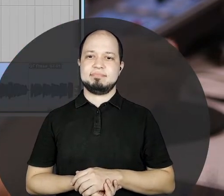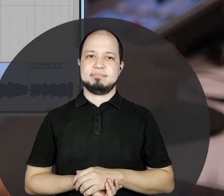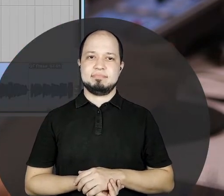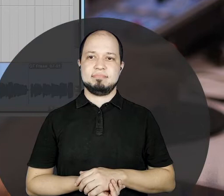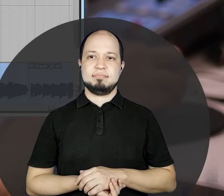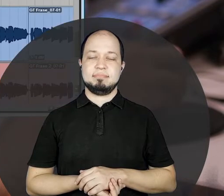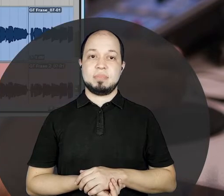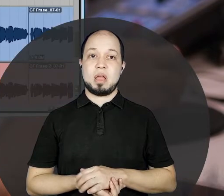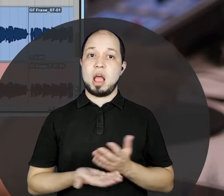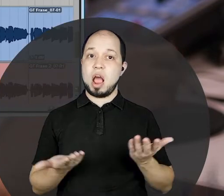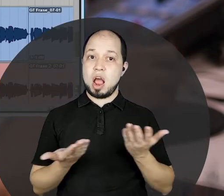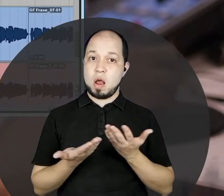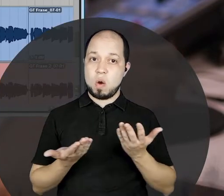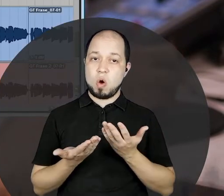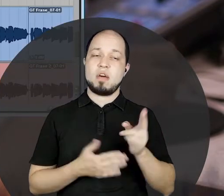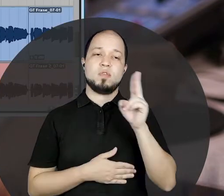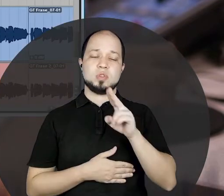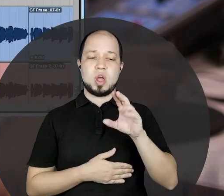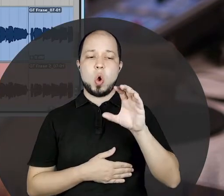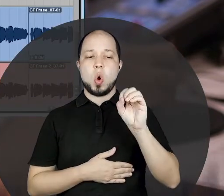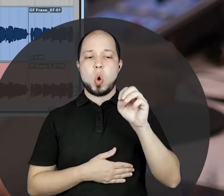Vou colocar aqui o mesmo compressor que eu coloquei.